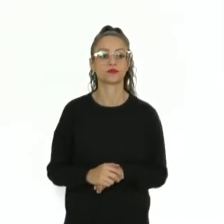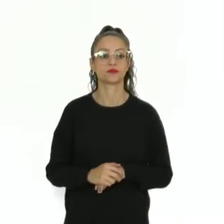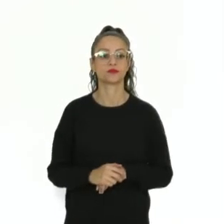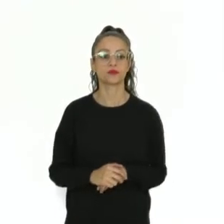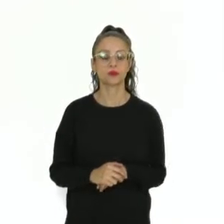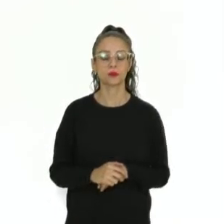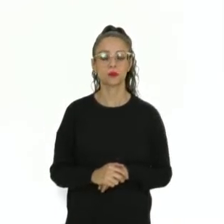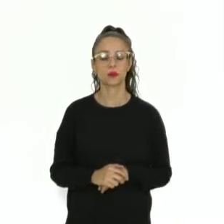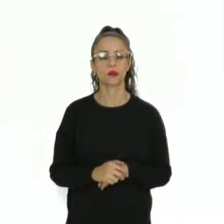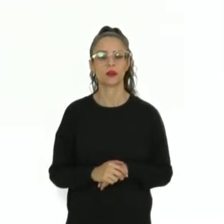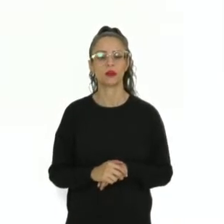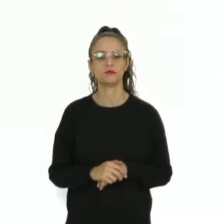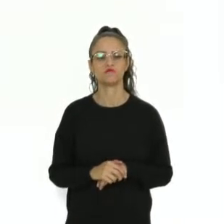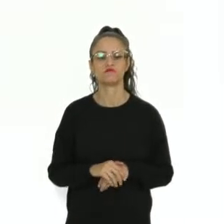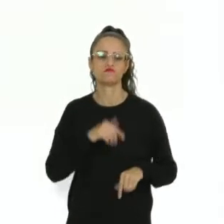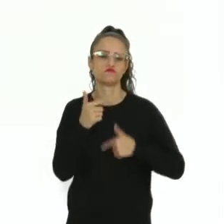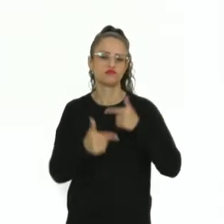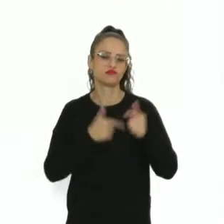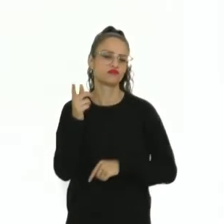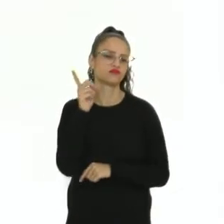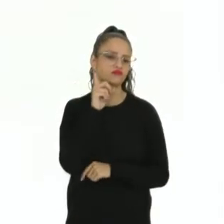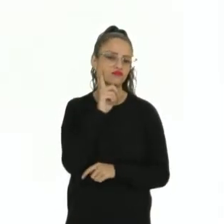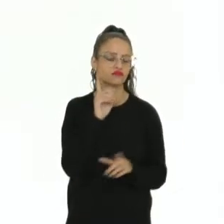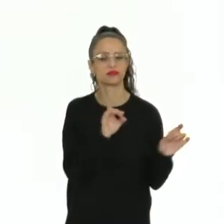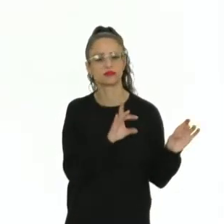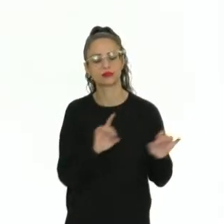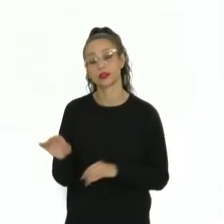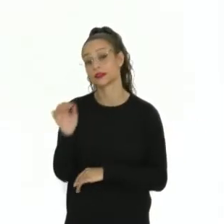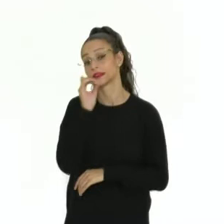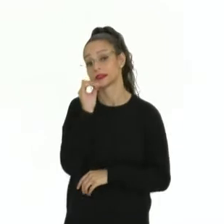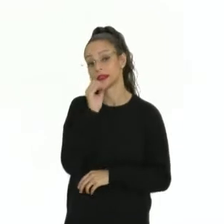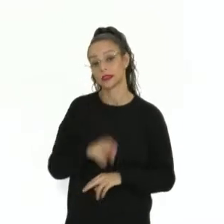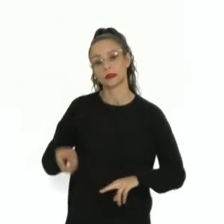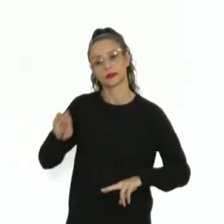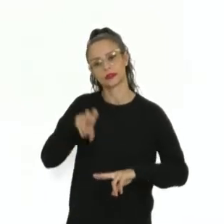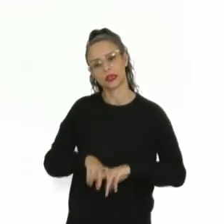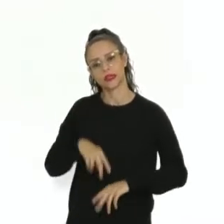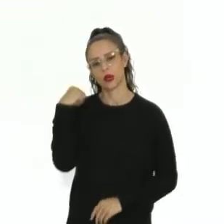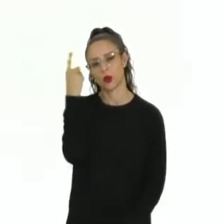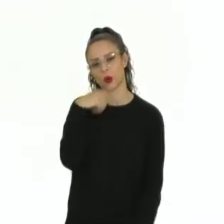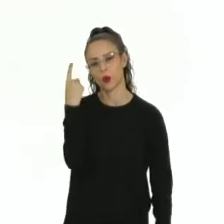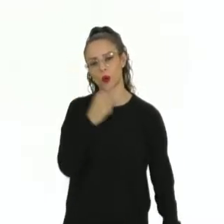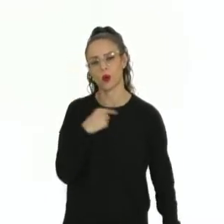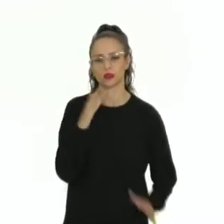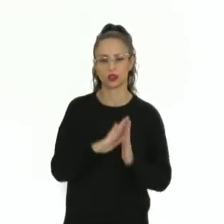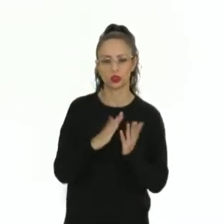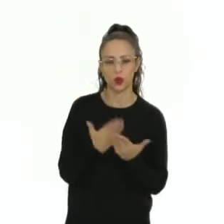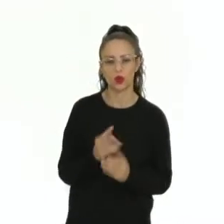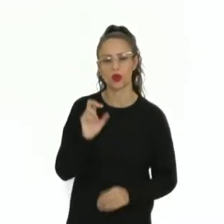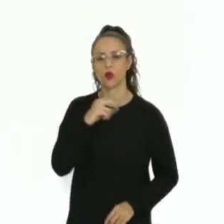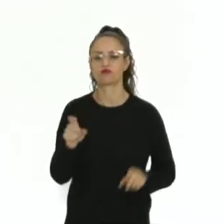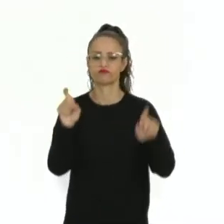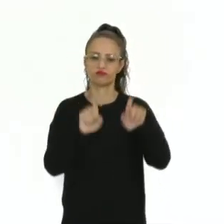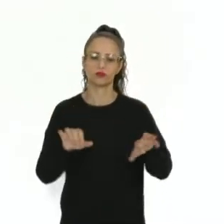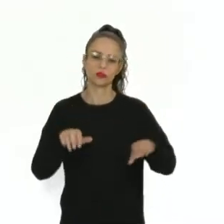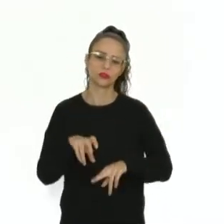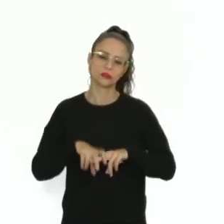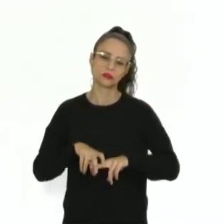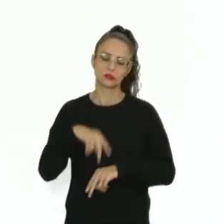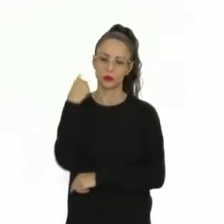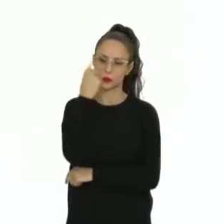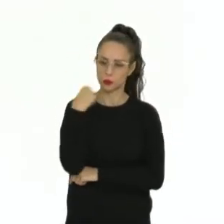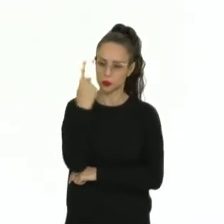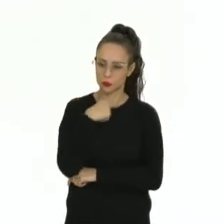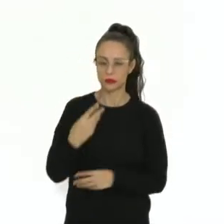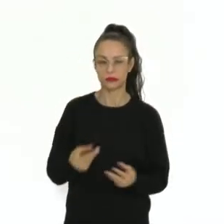As atividades do cotidiano, né, como ficar muitas horas sentados na escola ou diante de um computador, propiciam a aquisição de